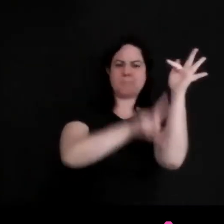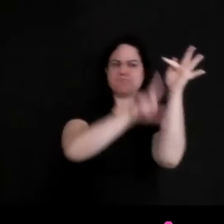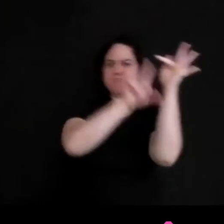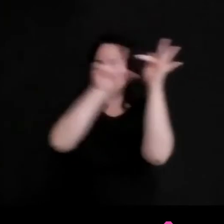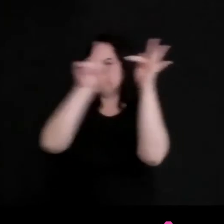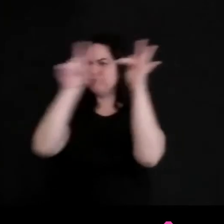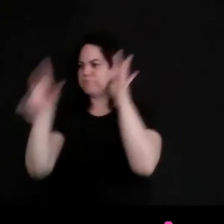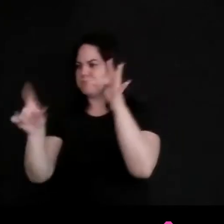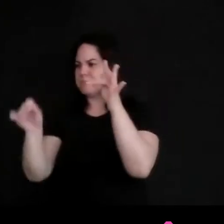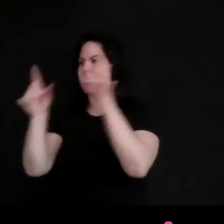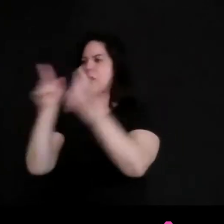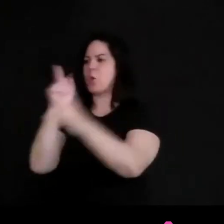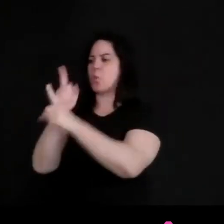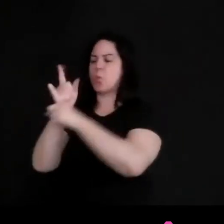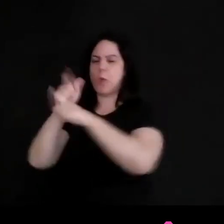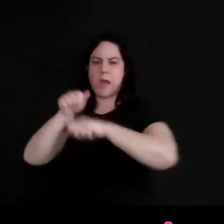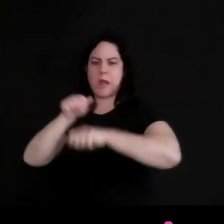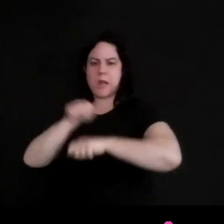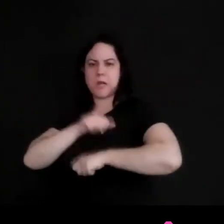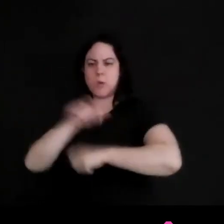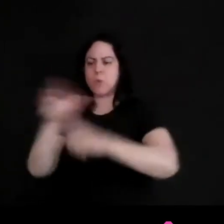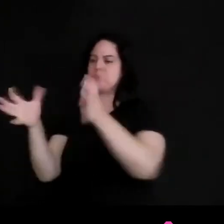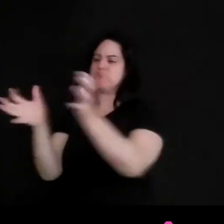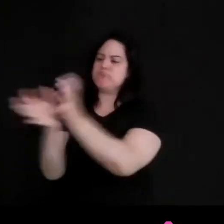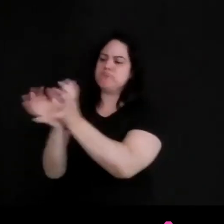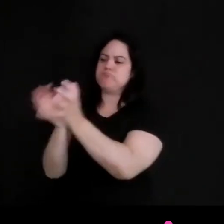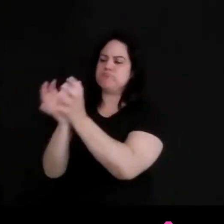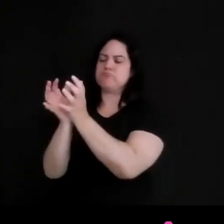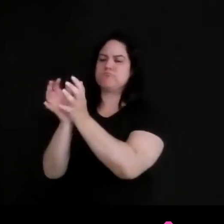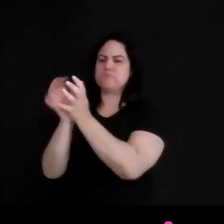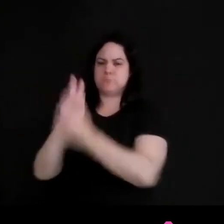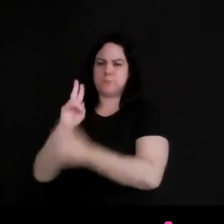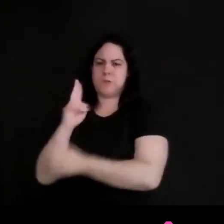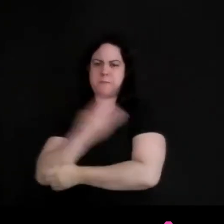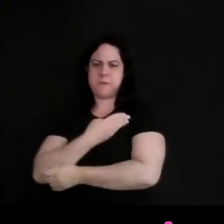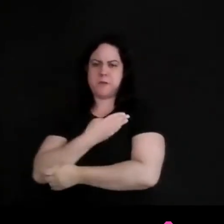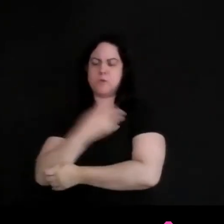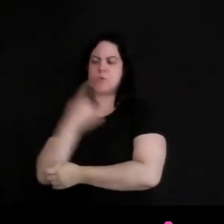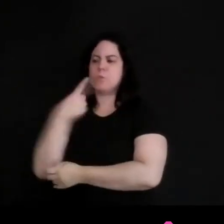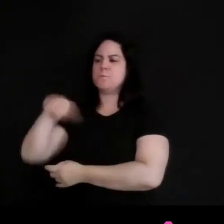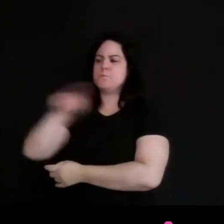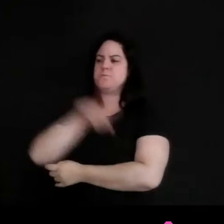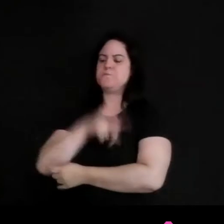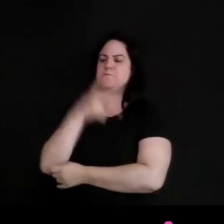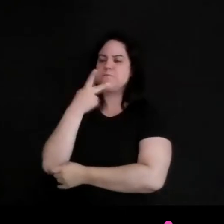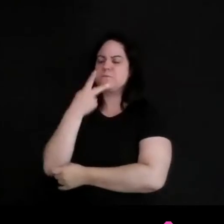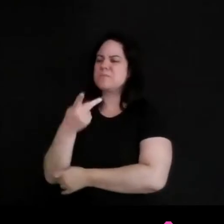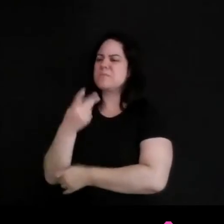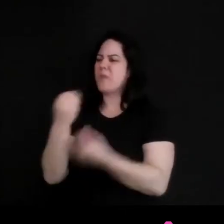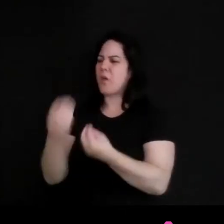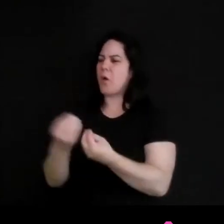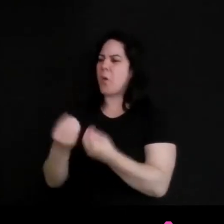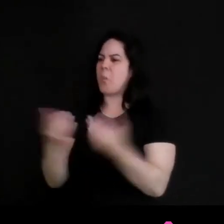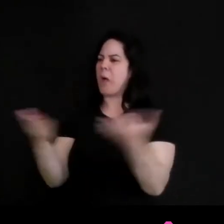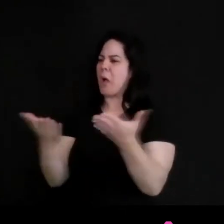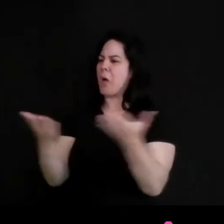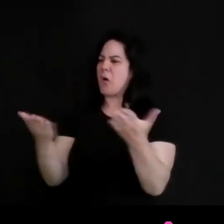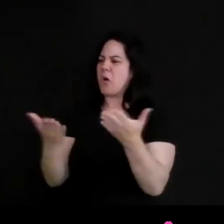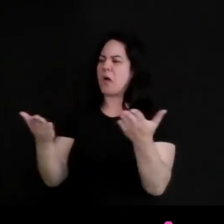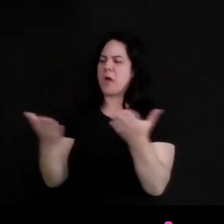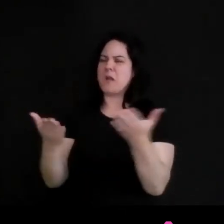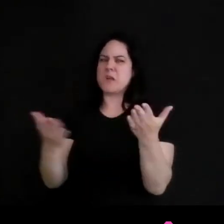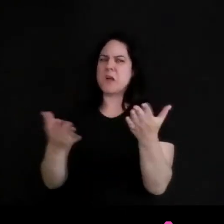espera deles. E disseram: o Senhor os examine e os julgue. Vocês atraíram o ódio de Faraó e dos seus